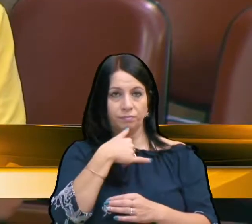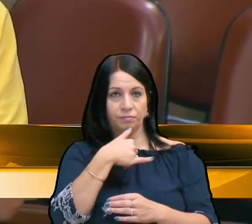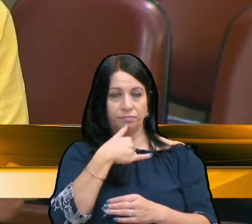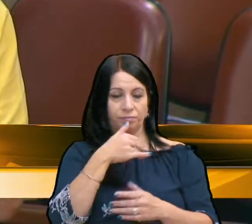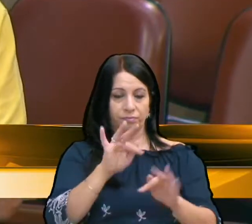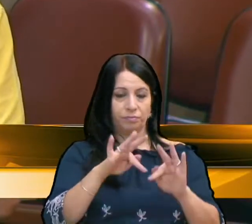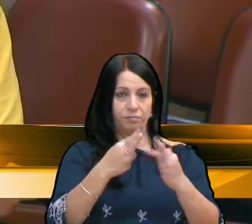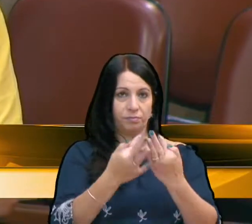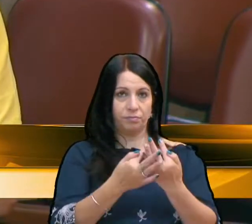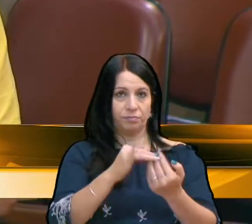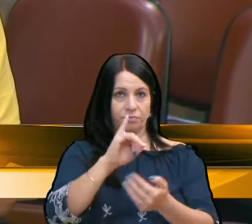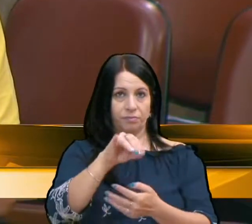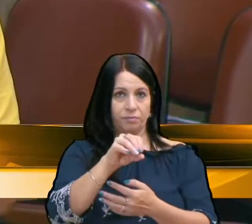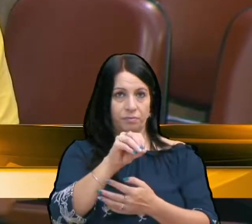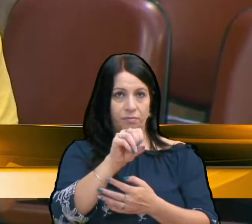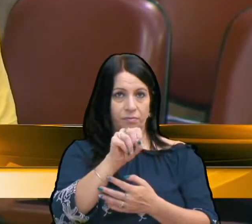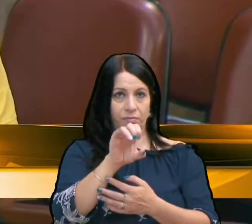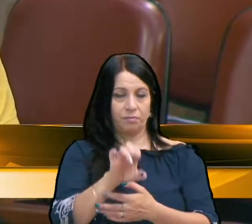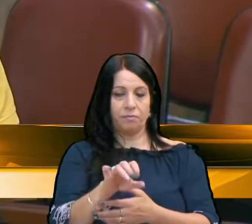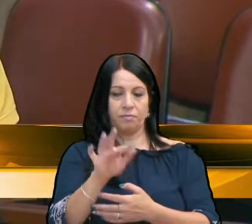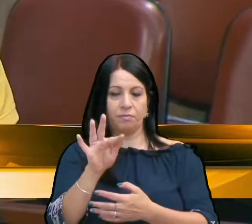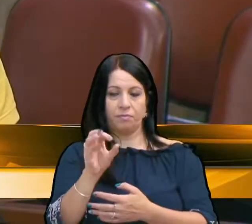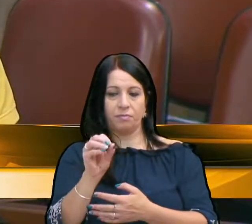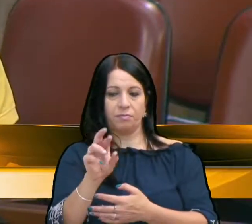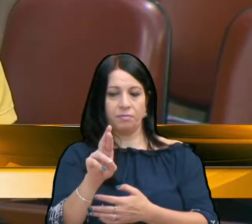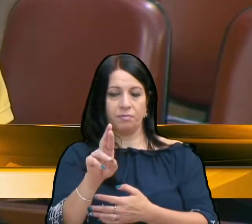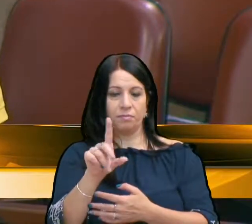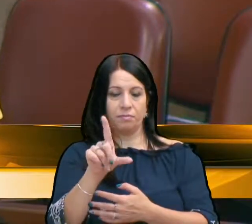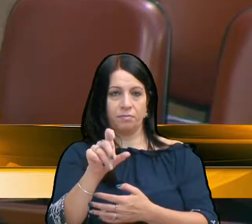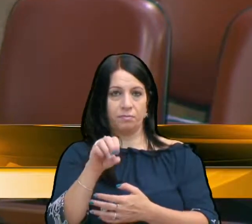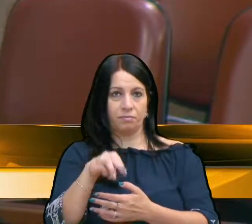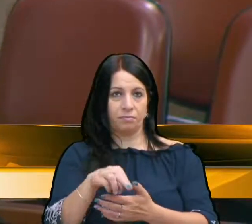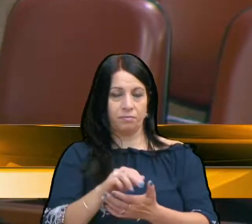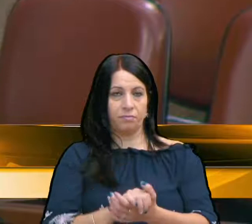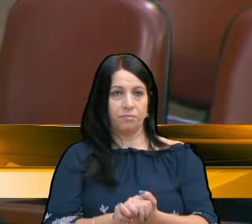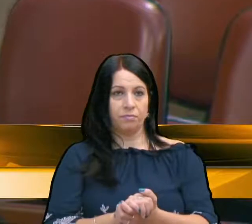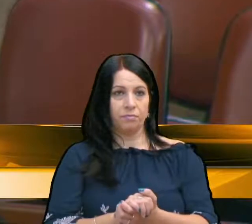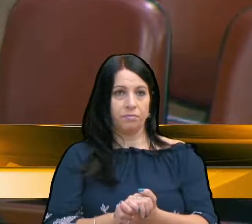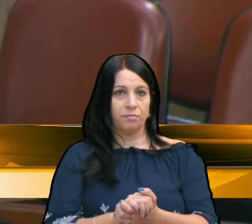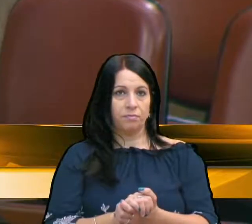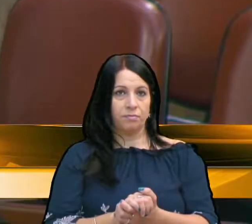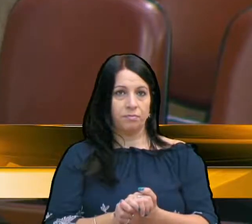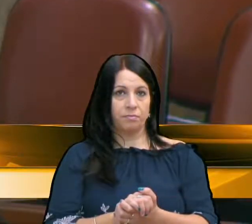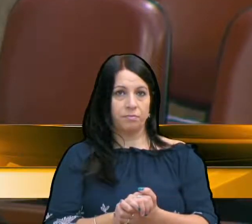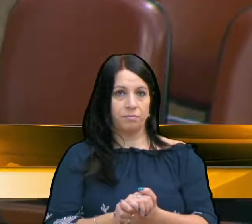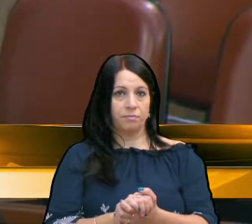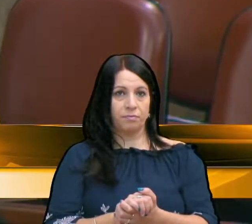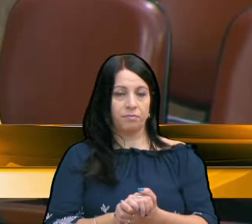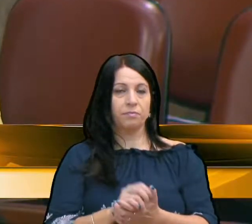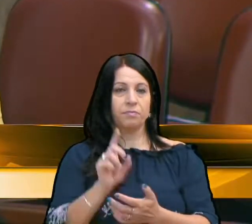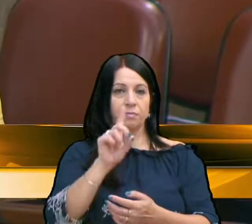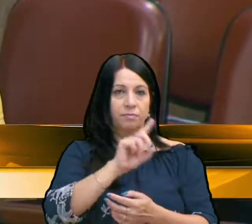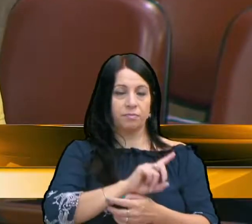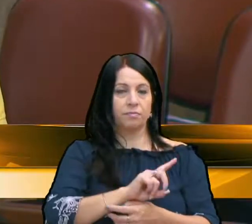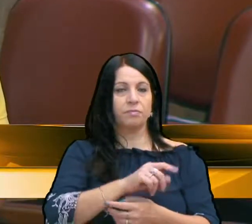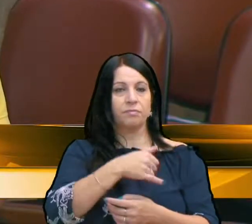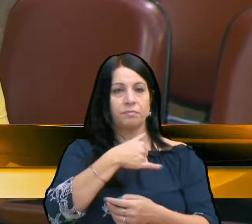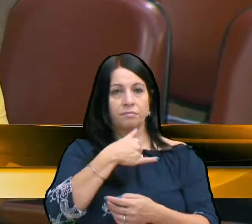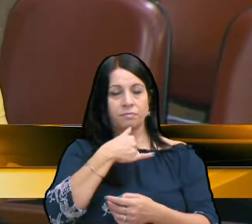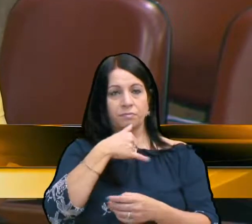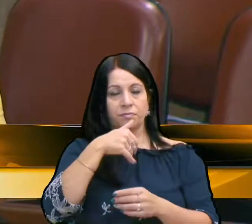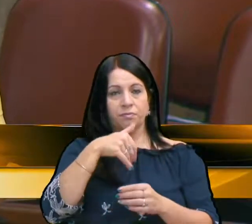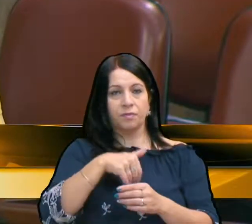familiares do senhor José Forlim. apresento nesta data voto de pesar